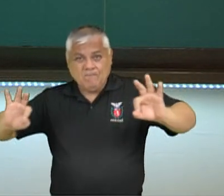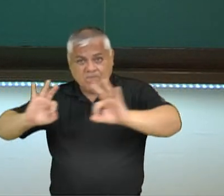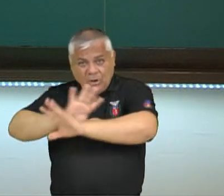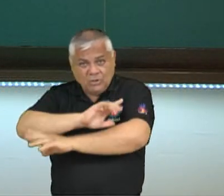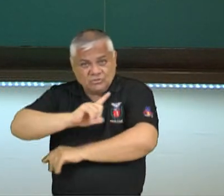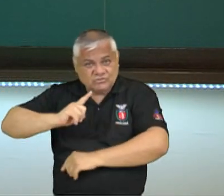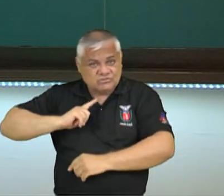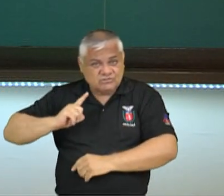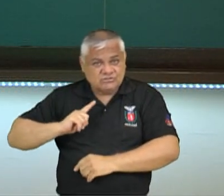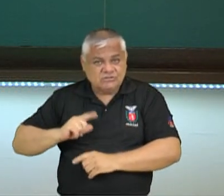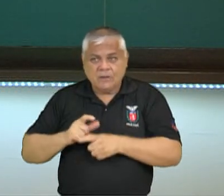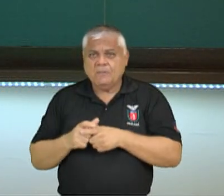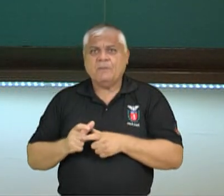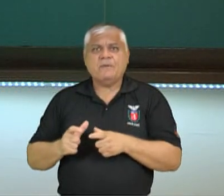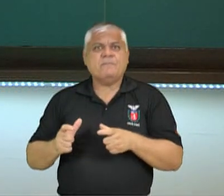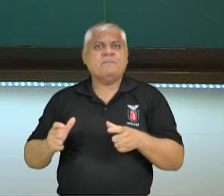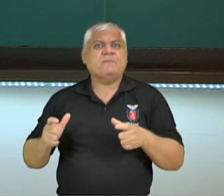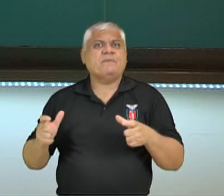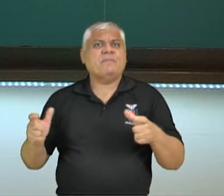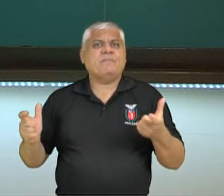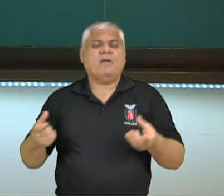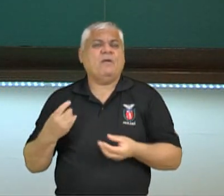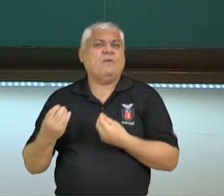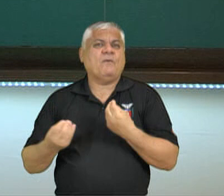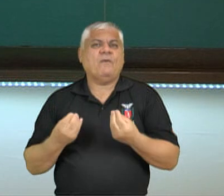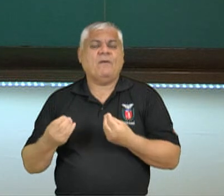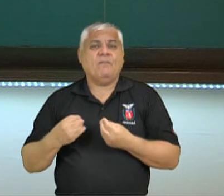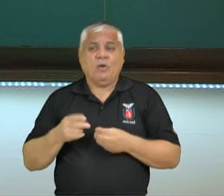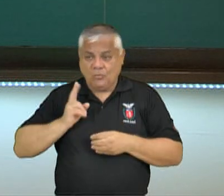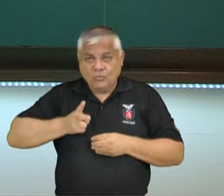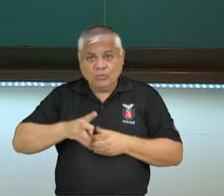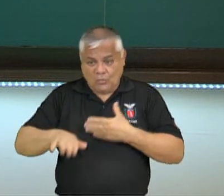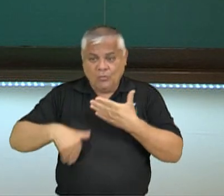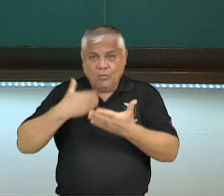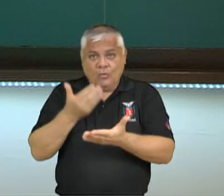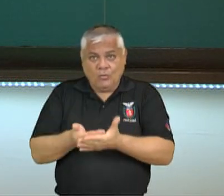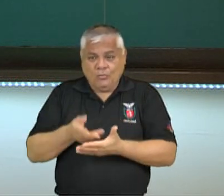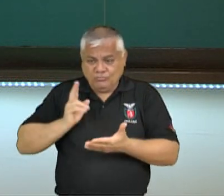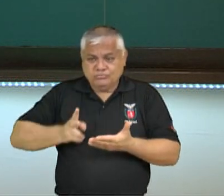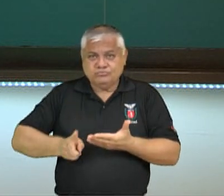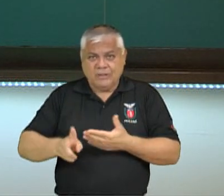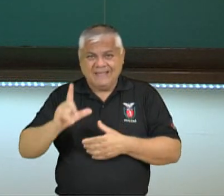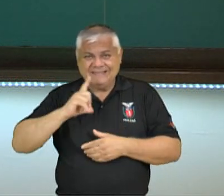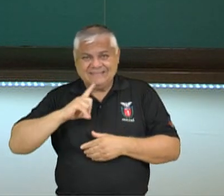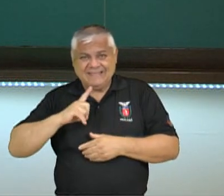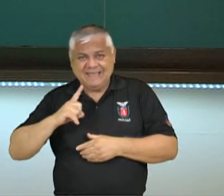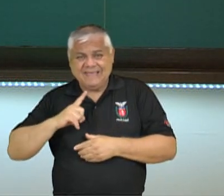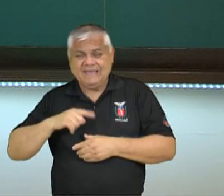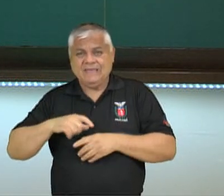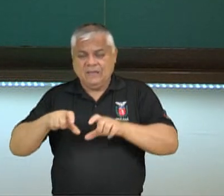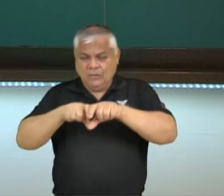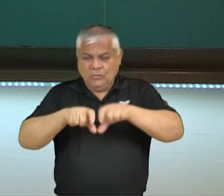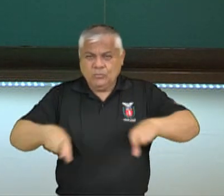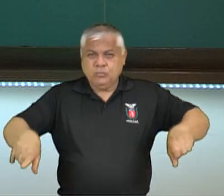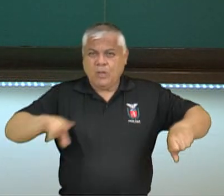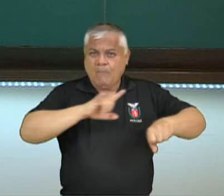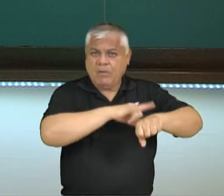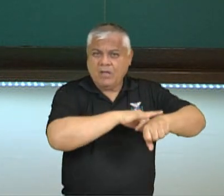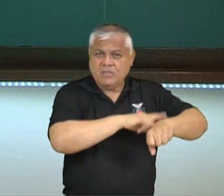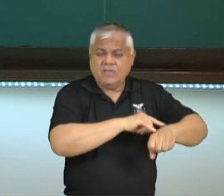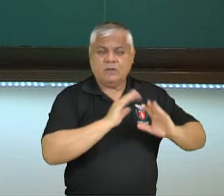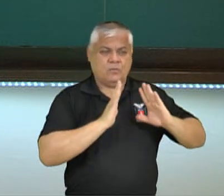população urbana que crescia cada dia e que vem crescendo, né? Será que havia condições de saneamento básico, né,